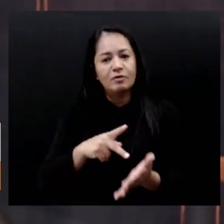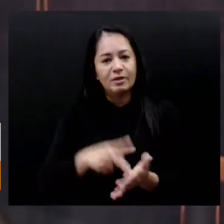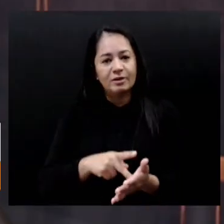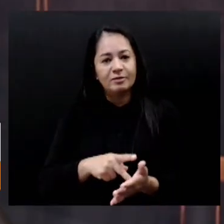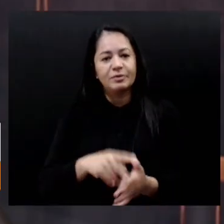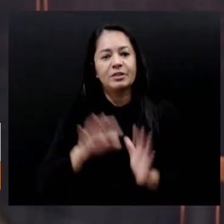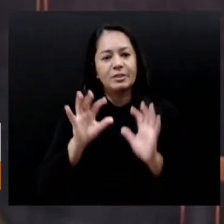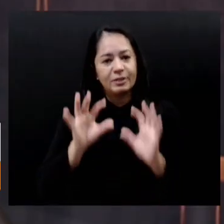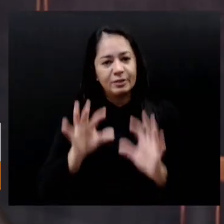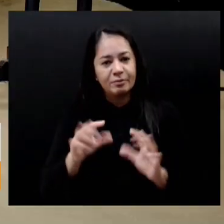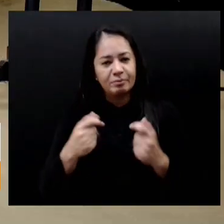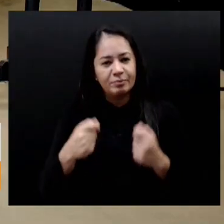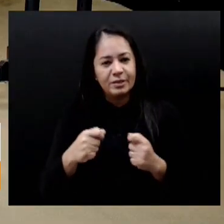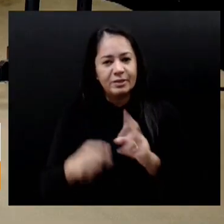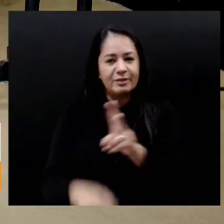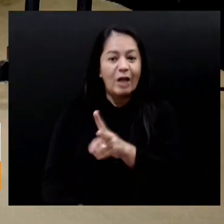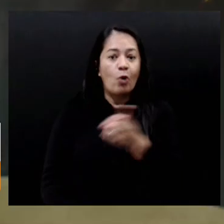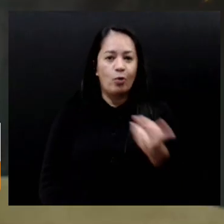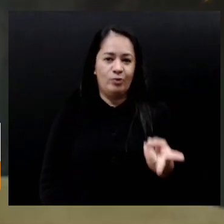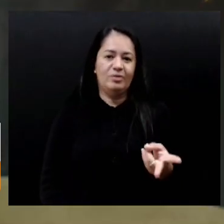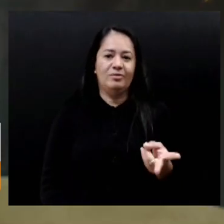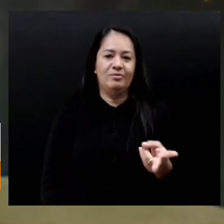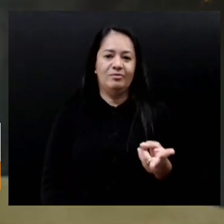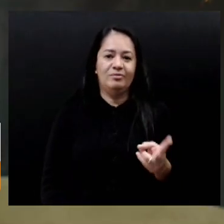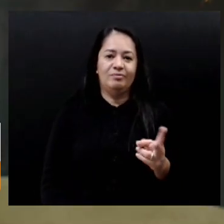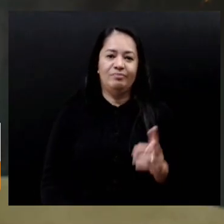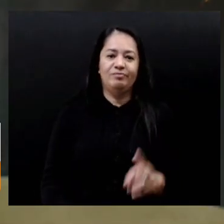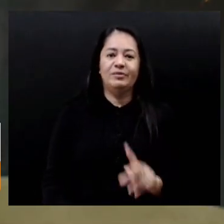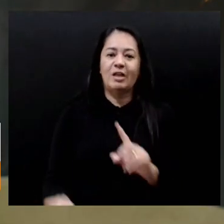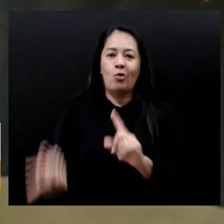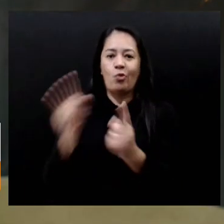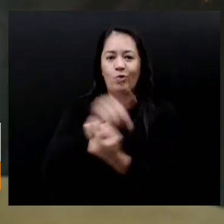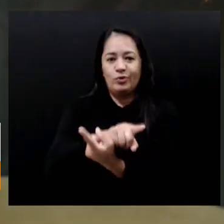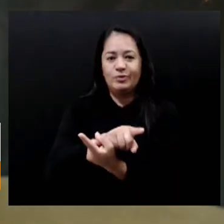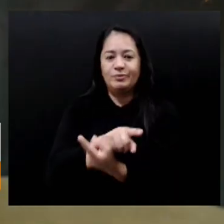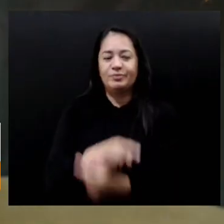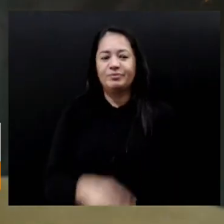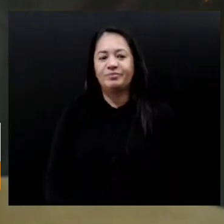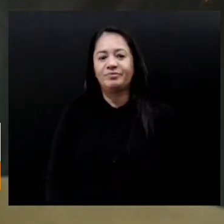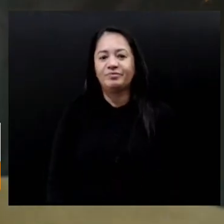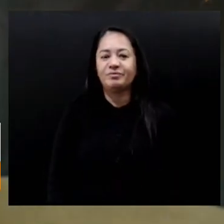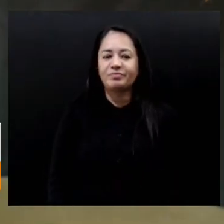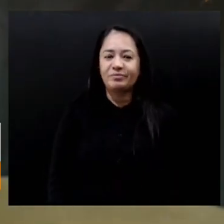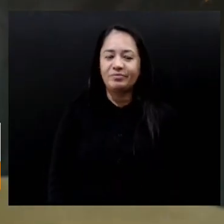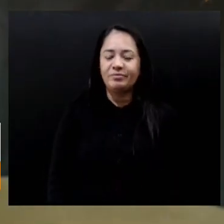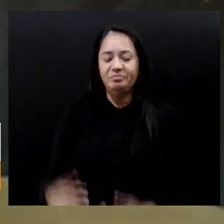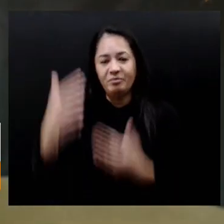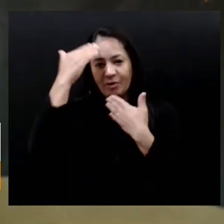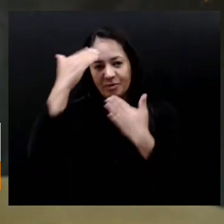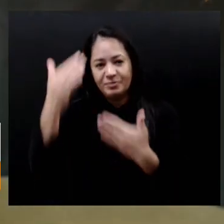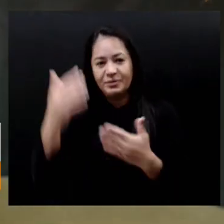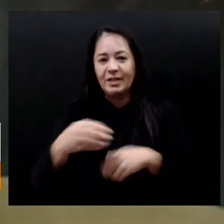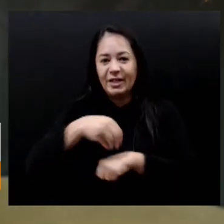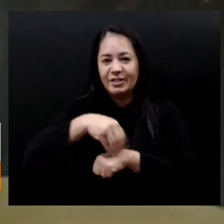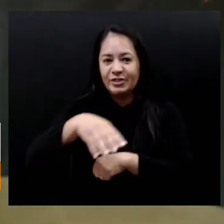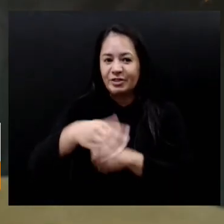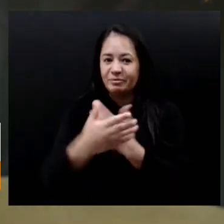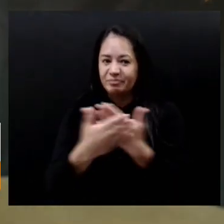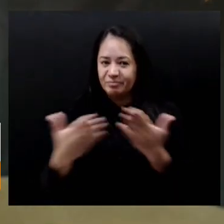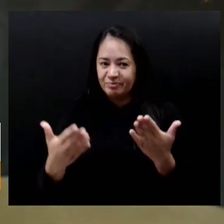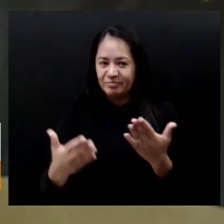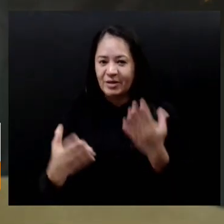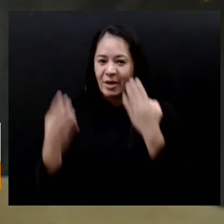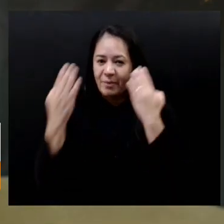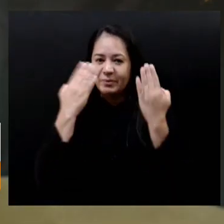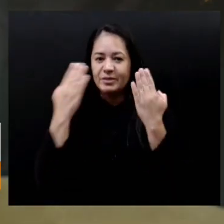ao inverso aí. Valeu, Fernanda, obrigada pela sua participação, viu só, dica da doutora para você, né, da nossa psicóloga para